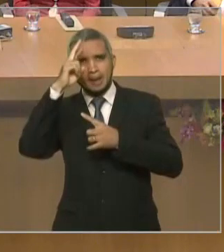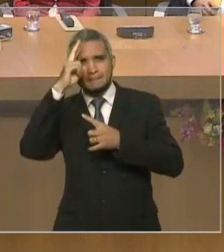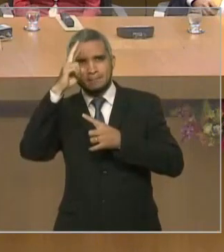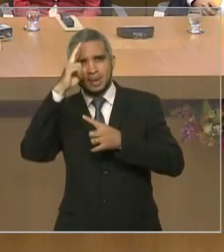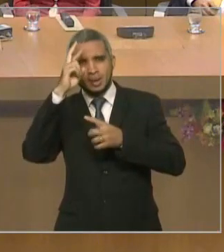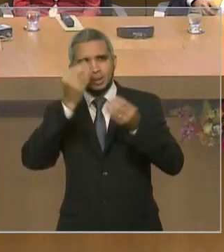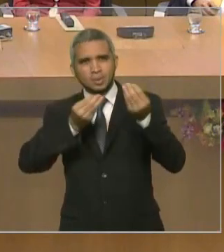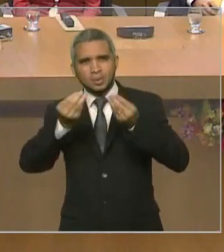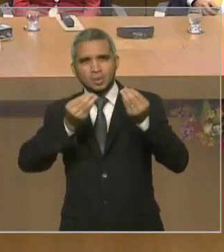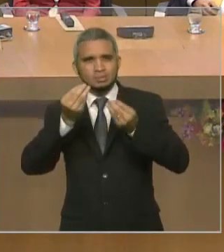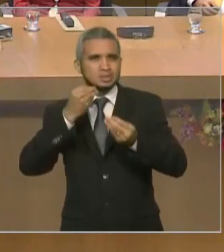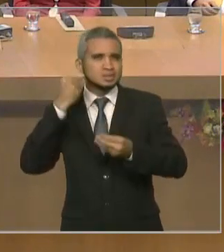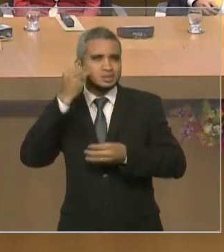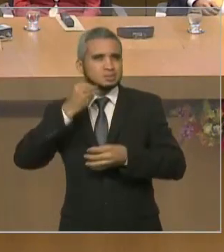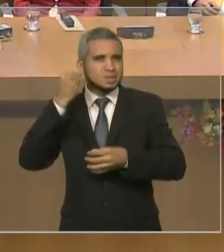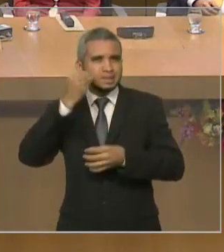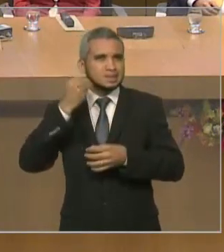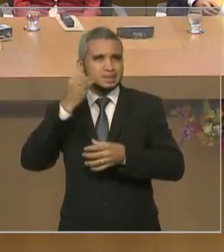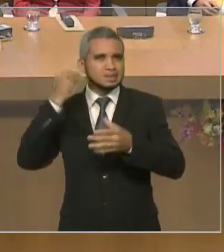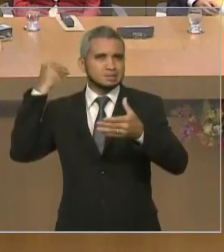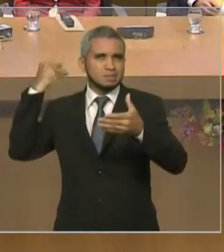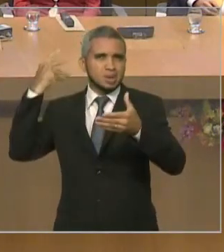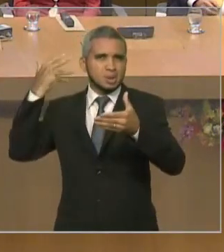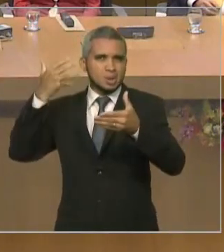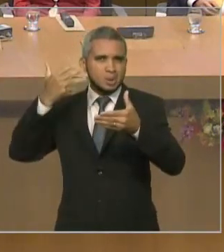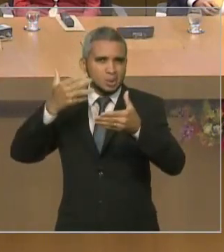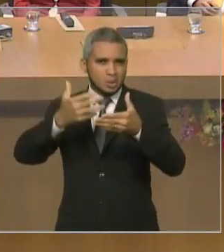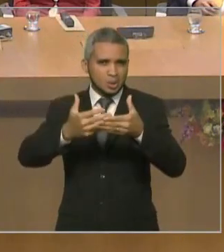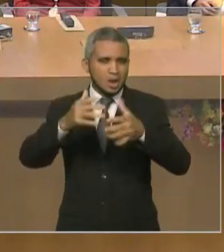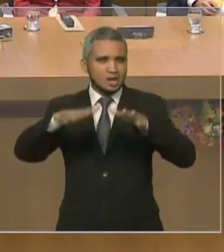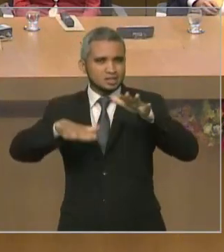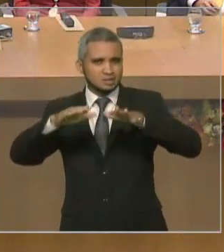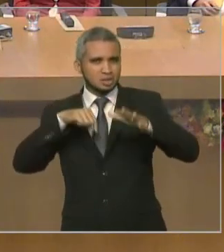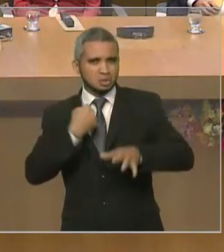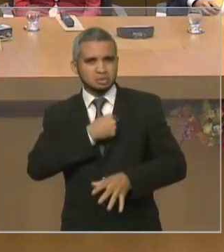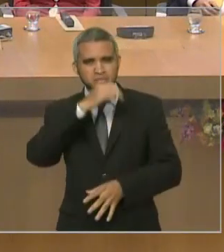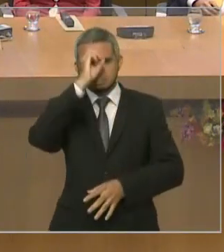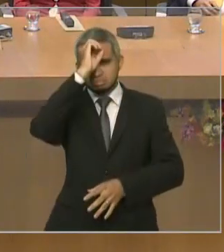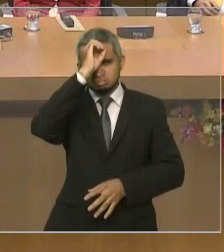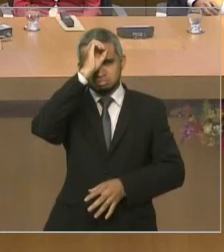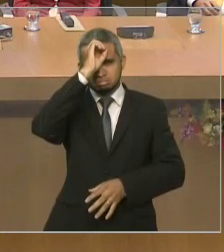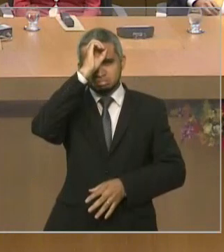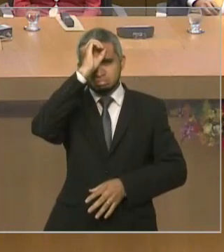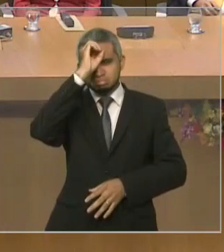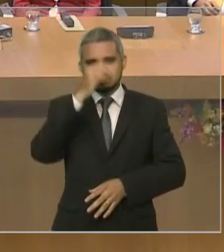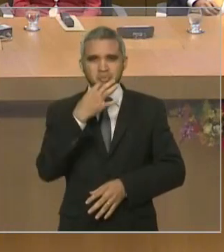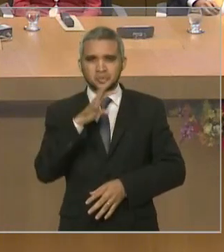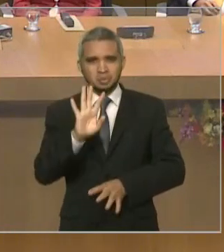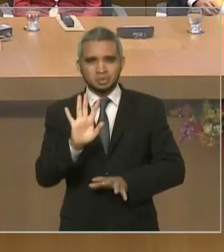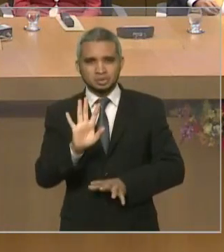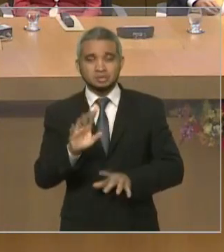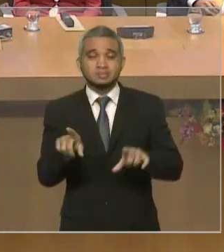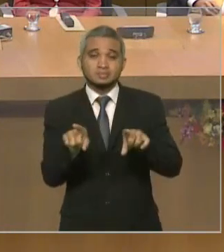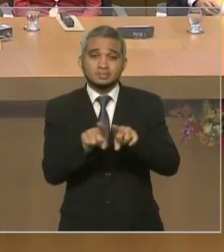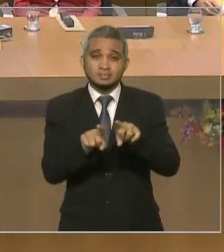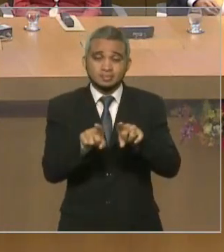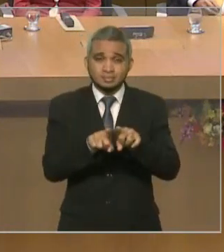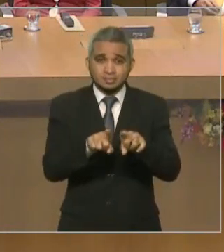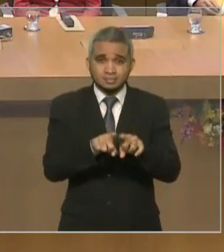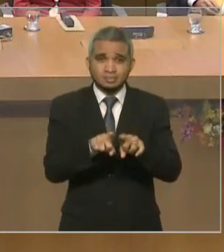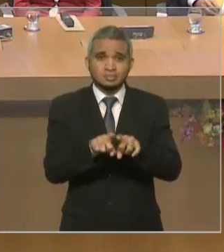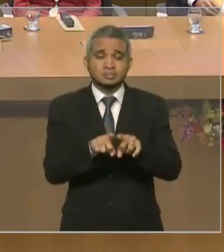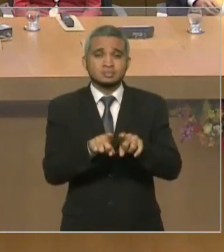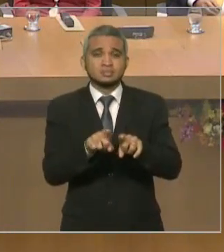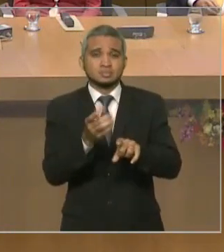história, experiências e casos que muitos de nós não conhecíamos, como também